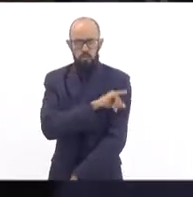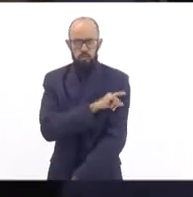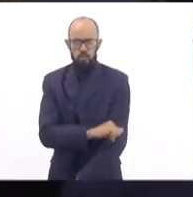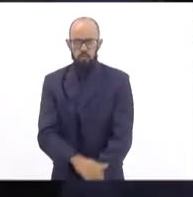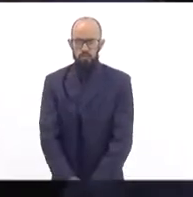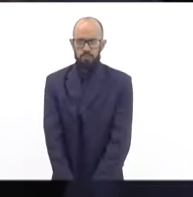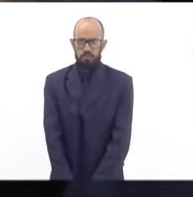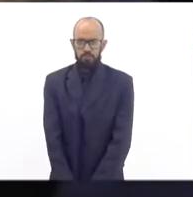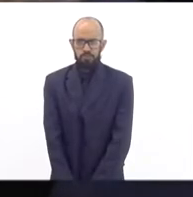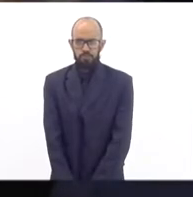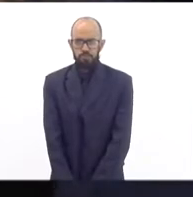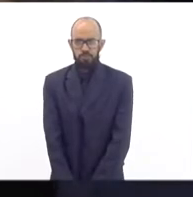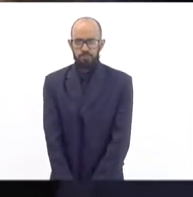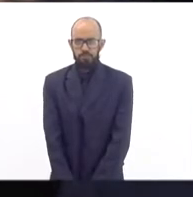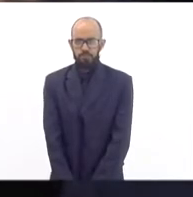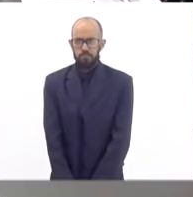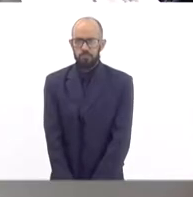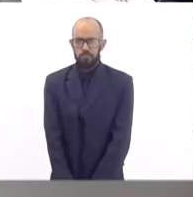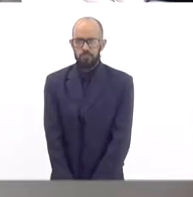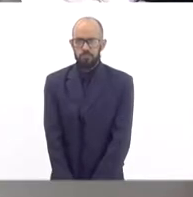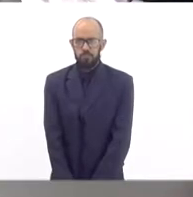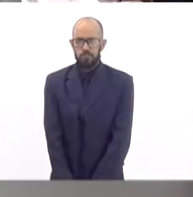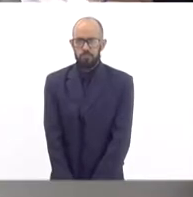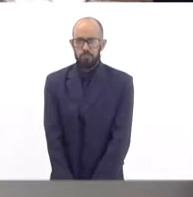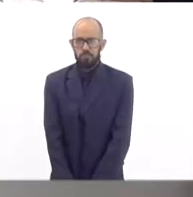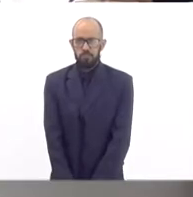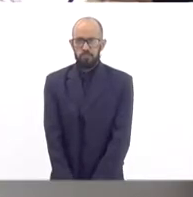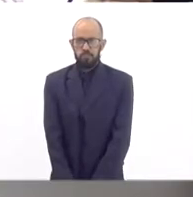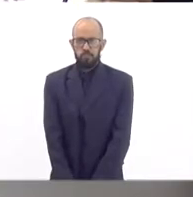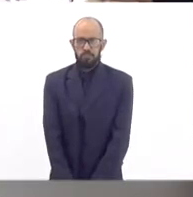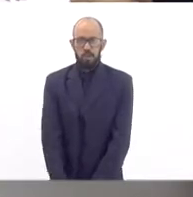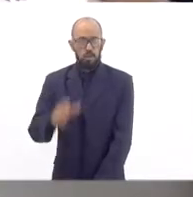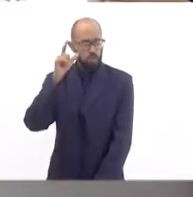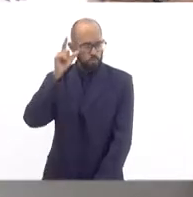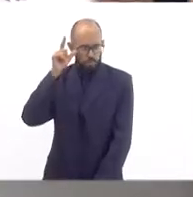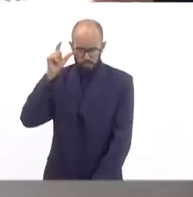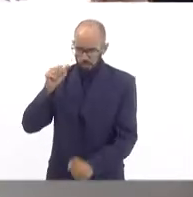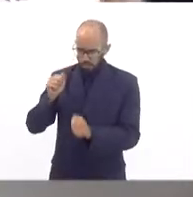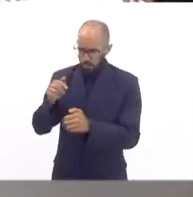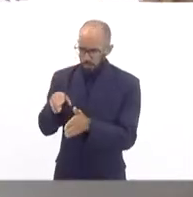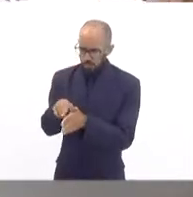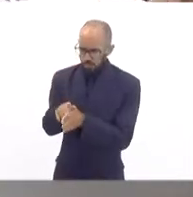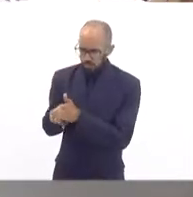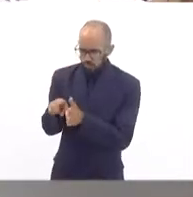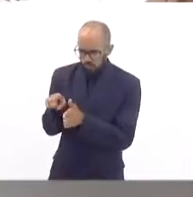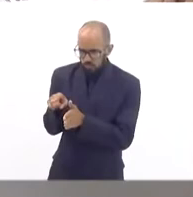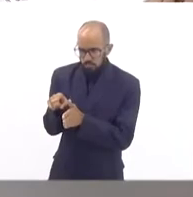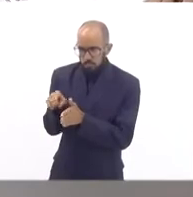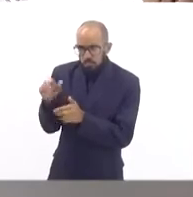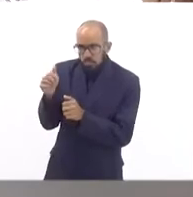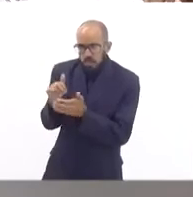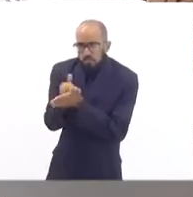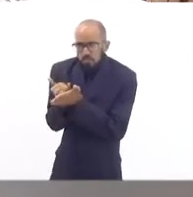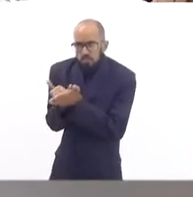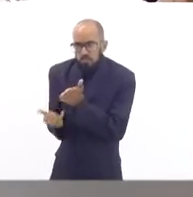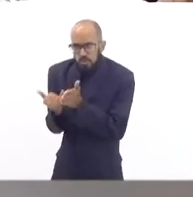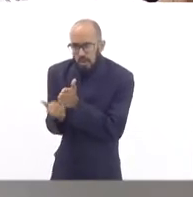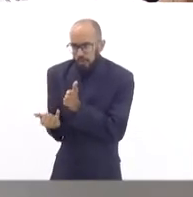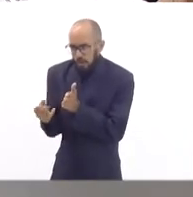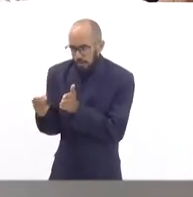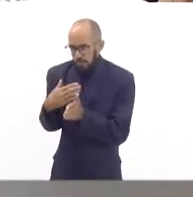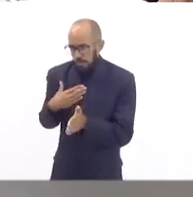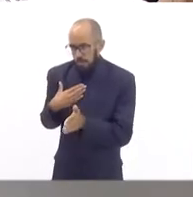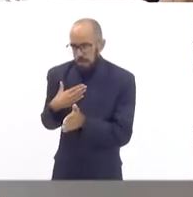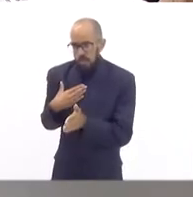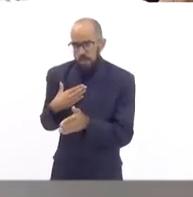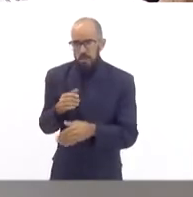eu vou passar deputada a palavra. Lucinha. Pois não, enfermeira Rejane. Você não pode me escrever, por favor? Por gentileza. Deputada Dionísio também quer se escrever?